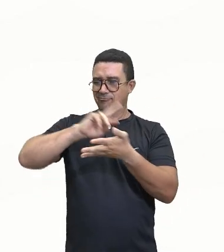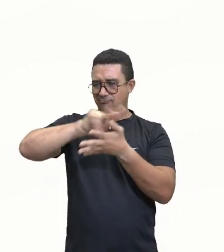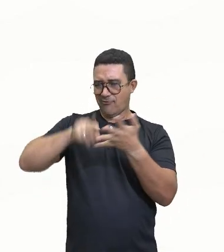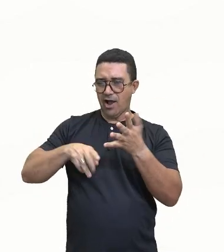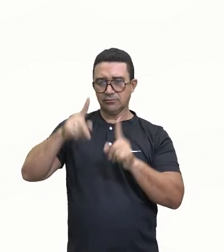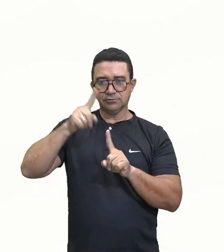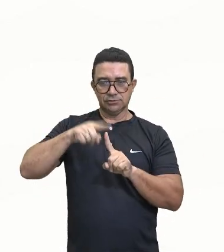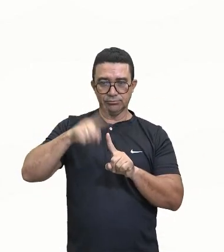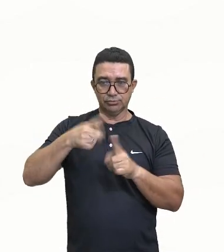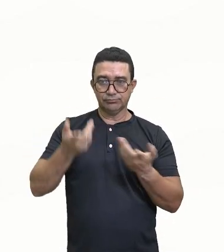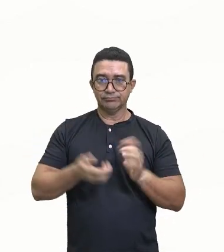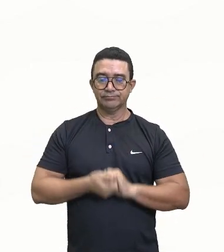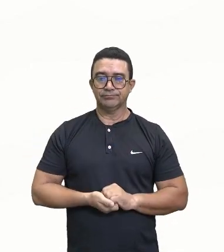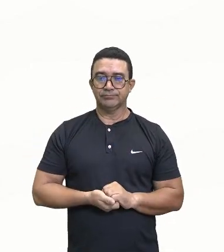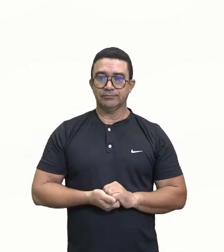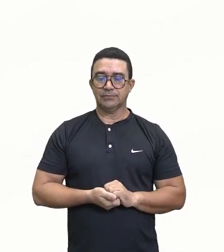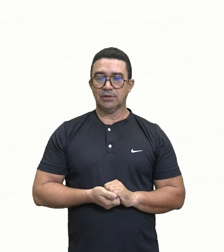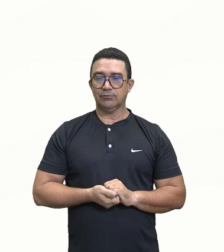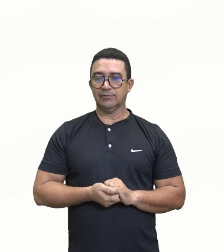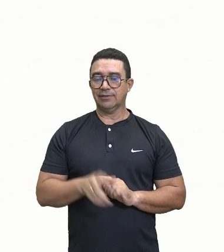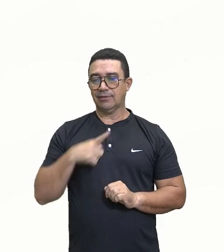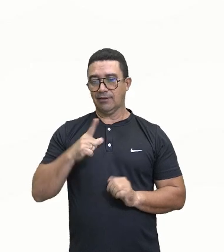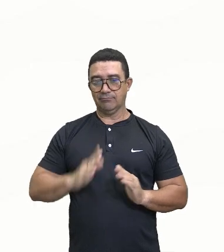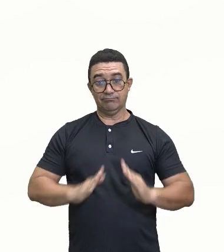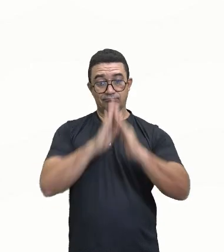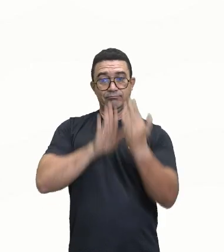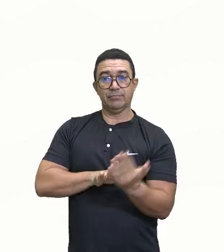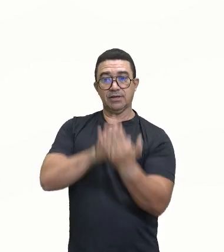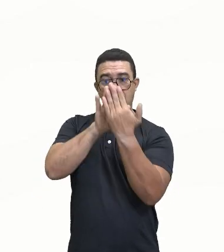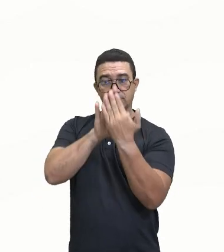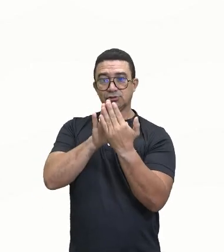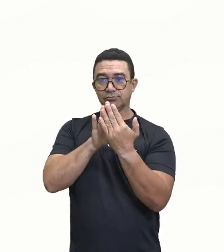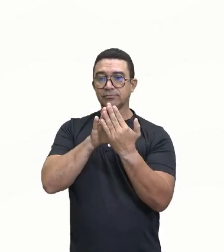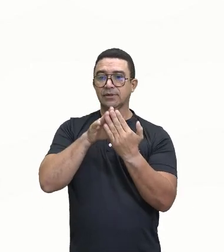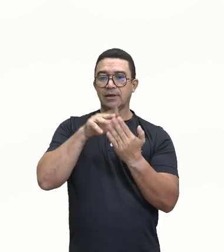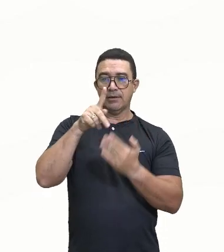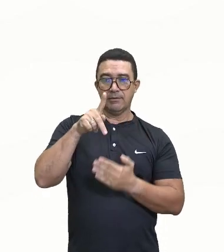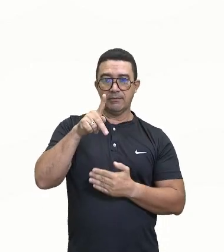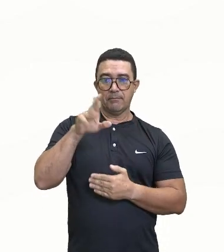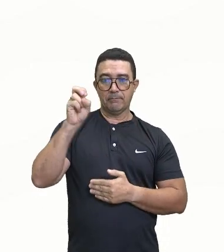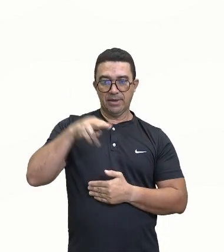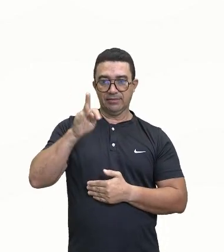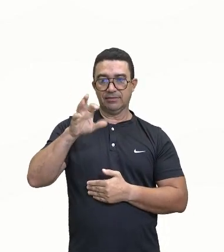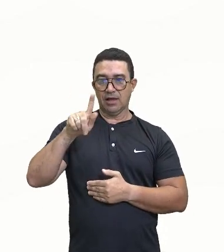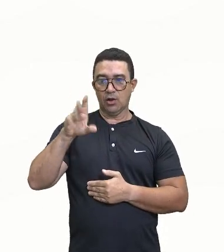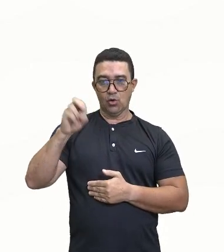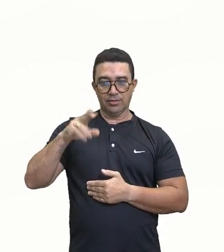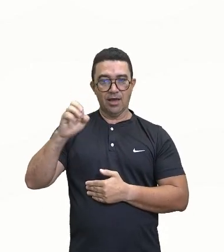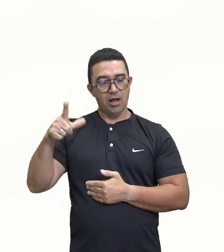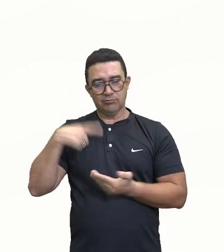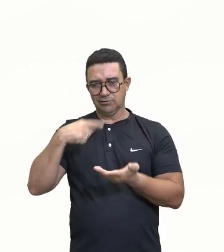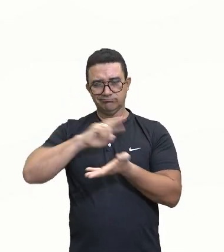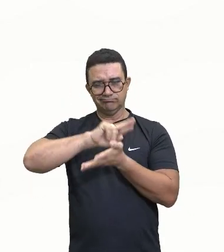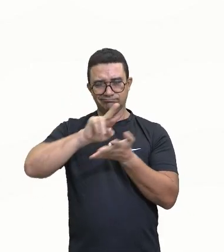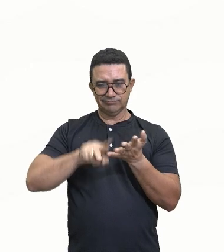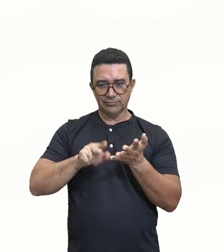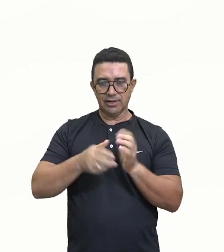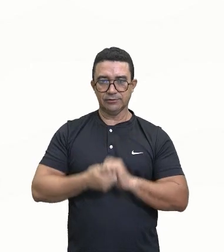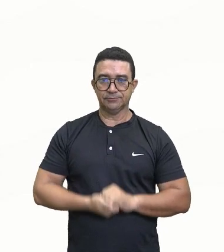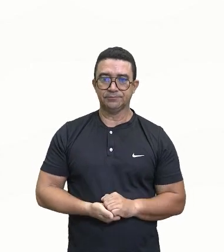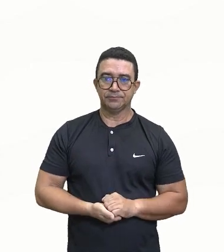isso que eu tenho pirâmide pentagonal, pirâmide hexagonal ou hexagonal, tá certo? E para que fique